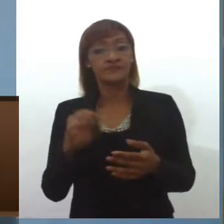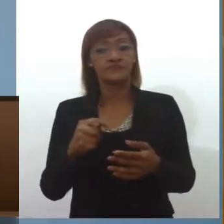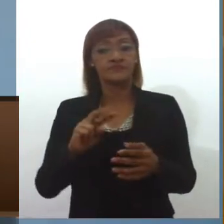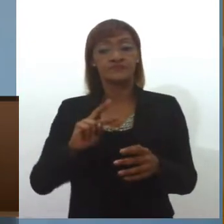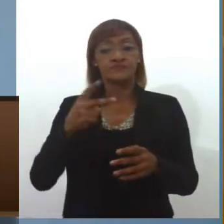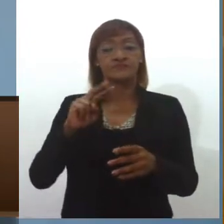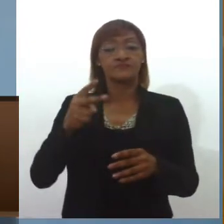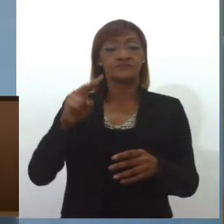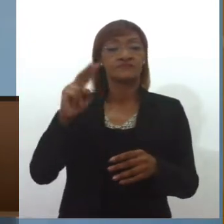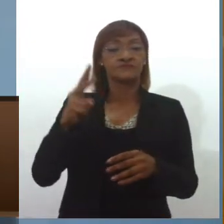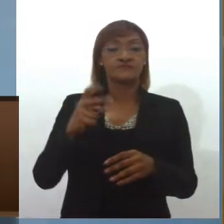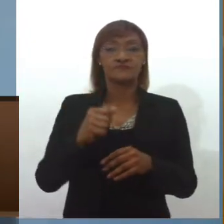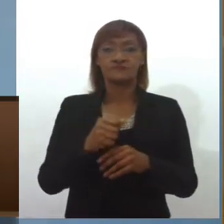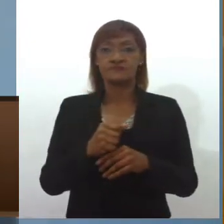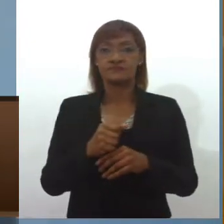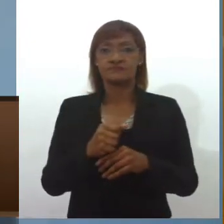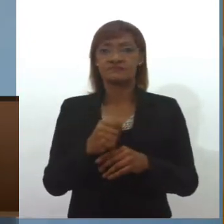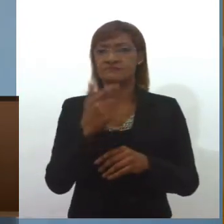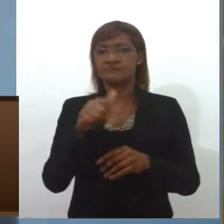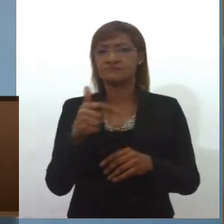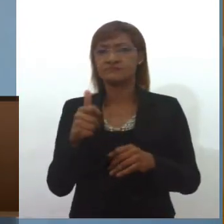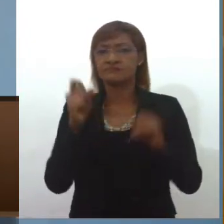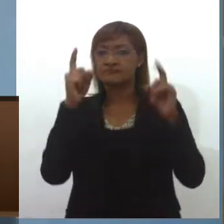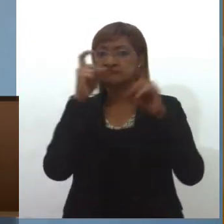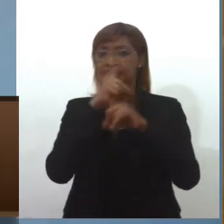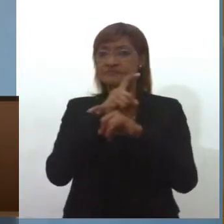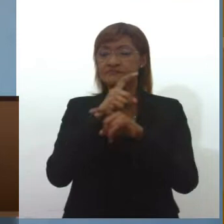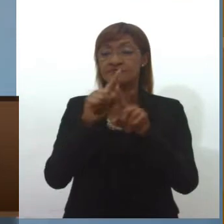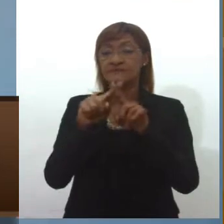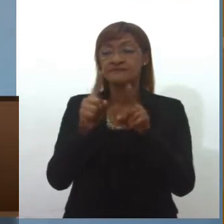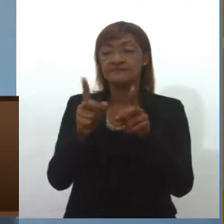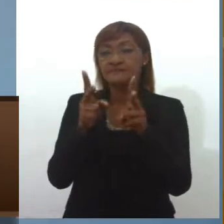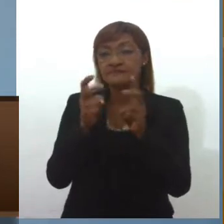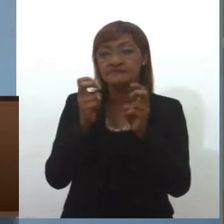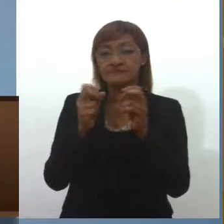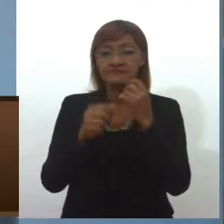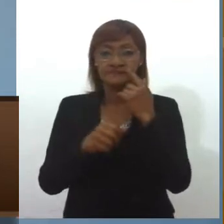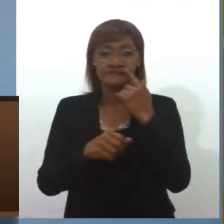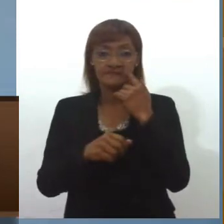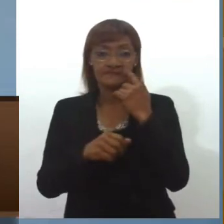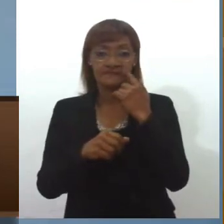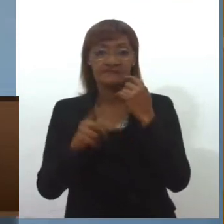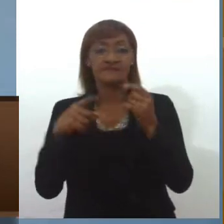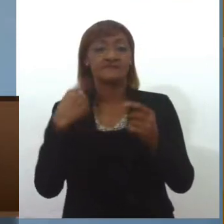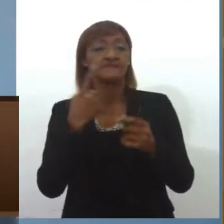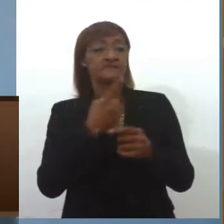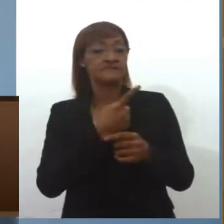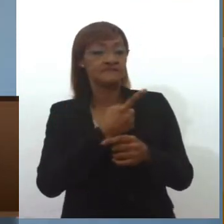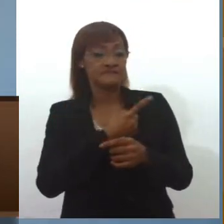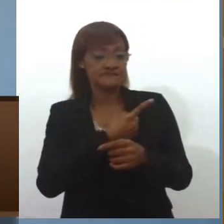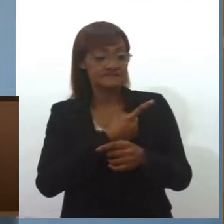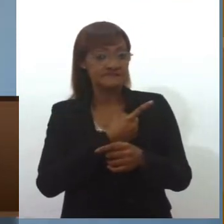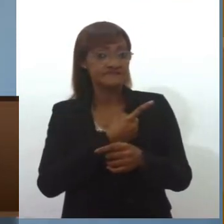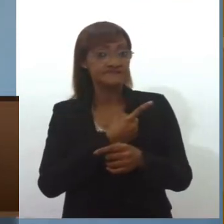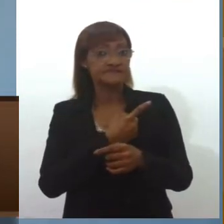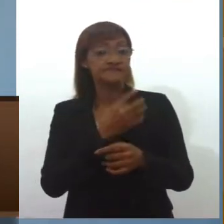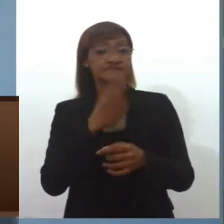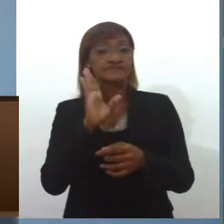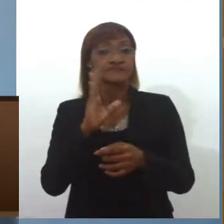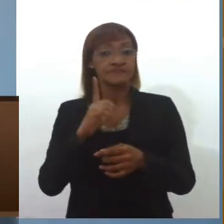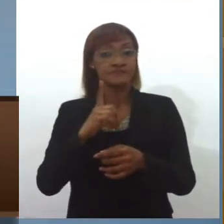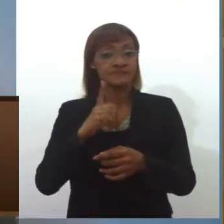lógica não é muito complicada. Mas veja, a lógica não é complicada quando a gente pensa nesse mecanismo básico